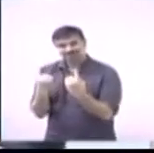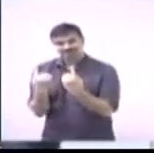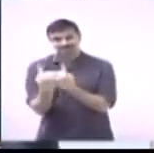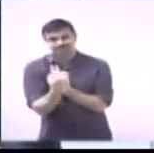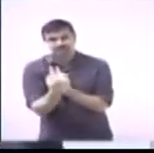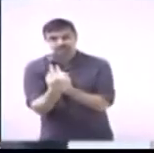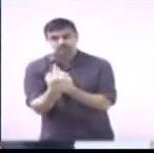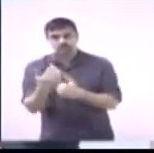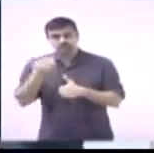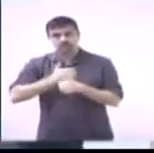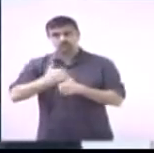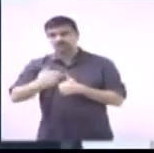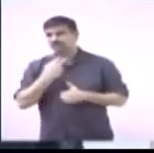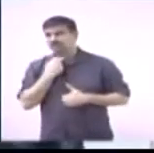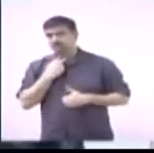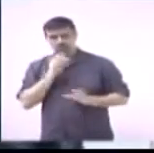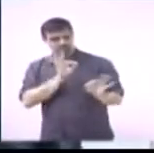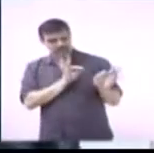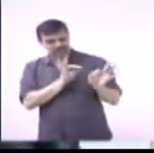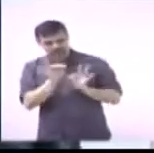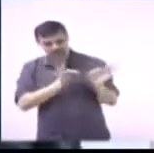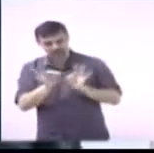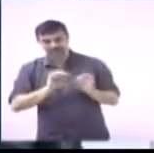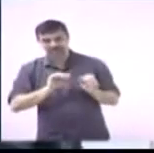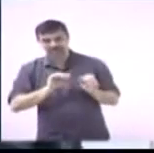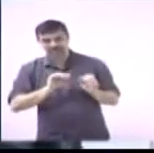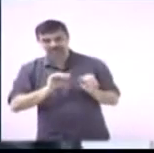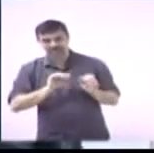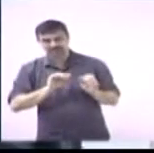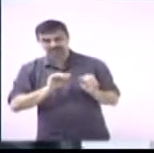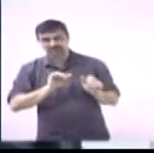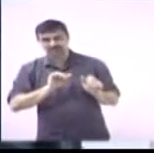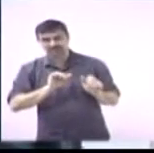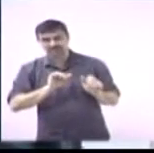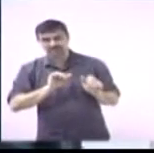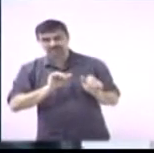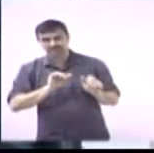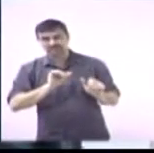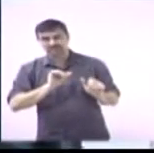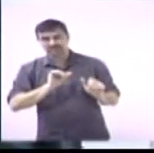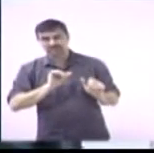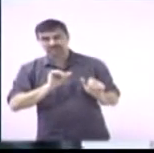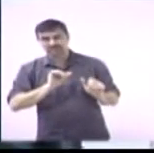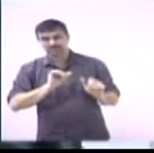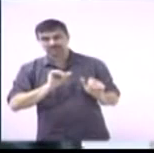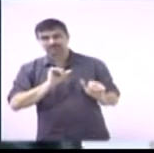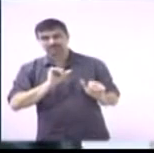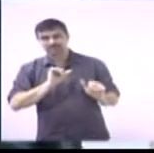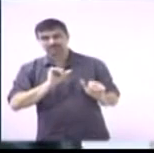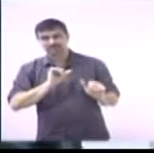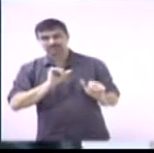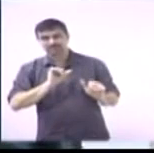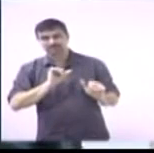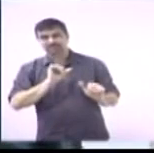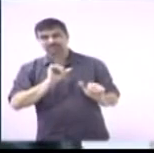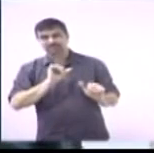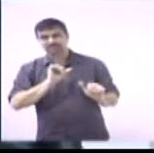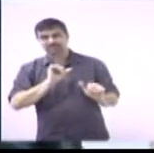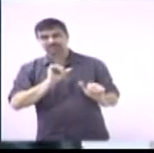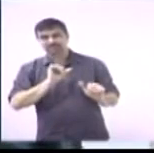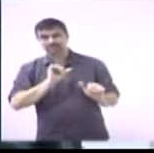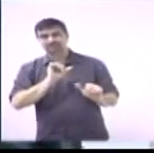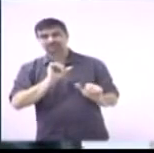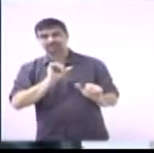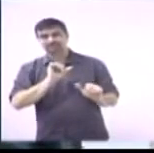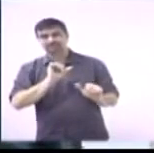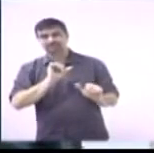decorrer do período, ele não vai conseguir mexer no projeto. Como já falei também a minha opinião, absolutamente todos os critérios da